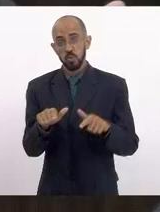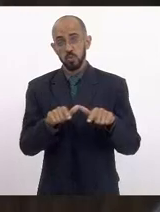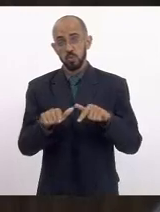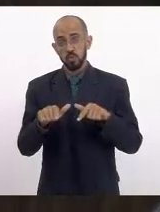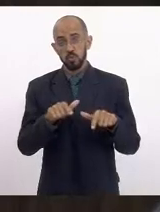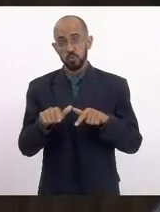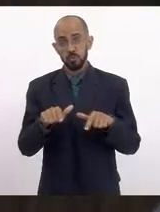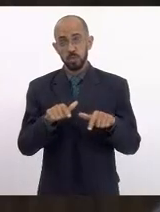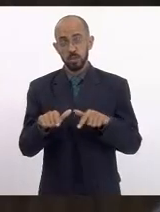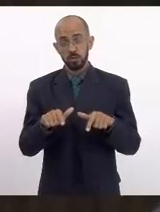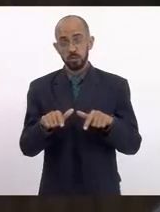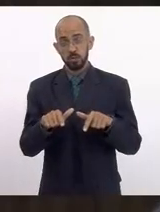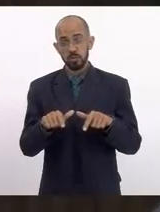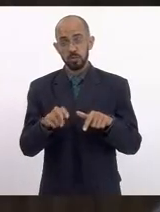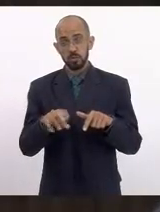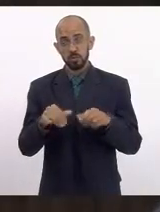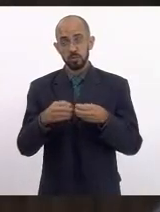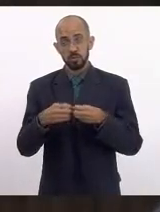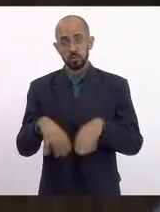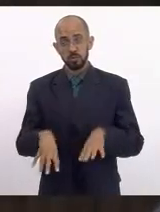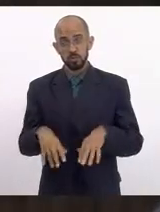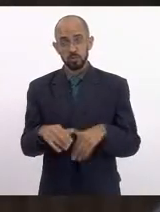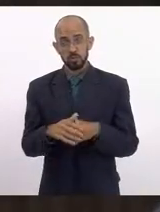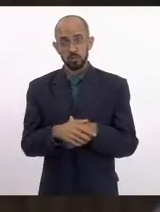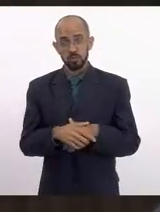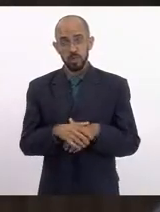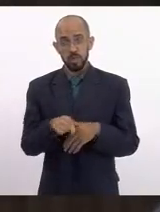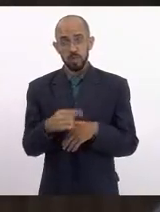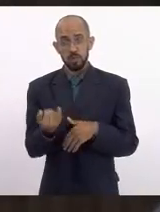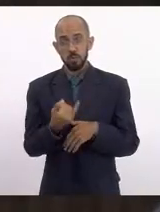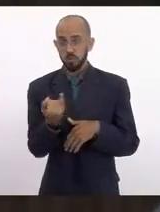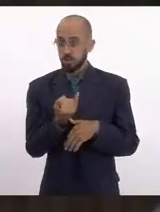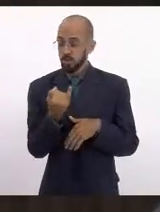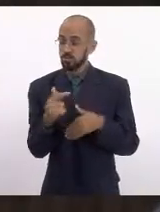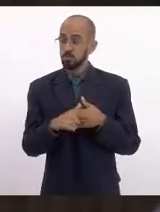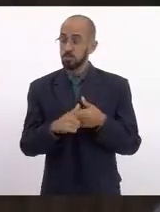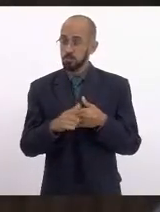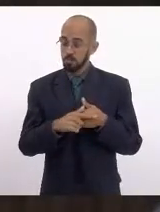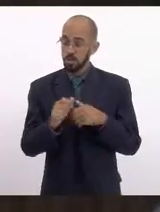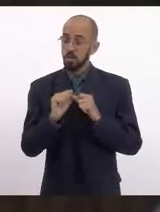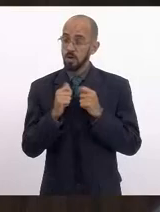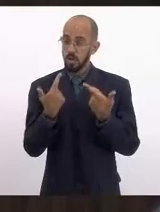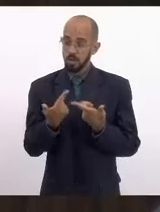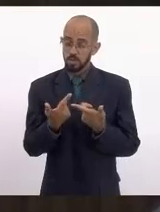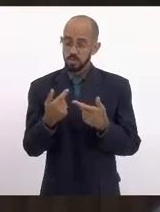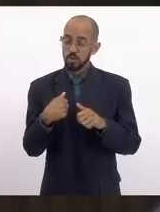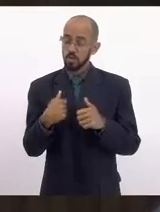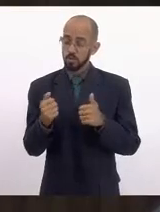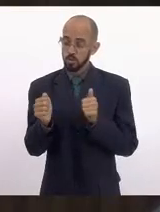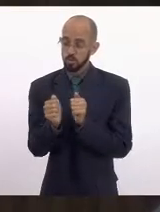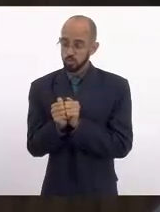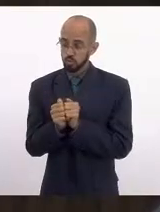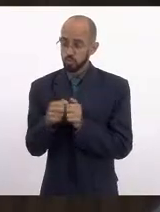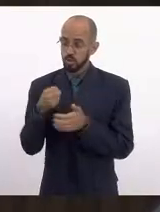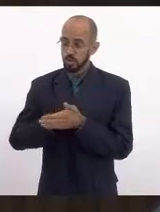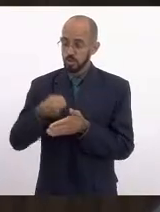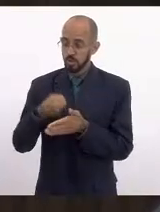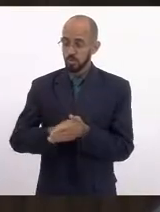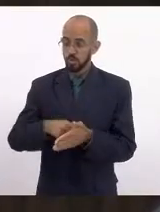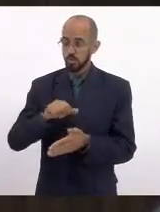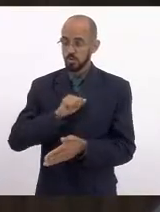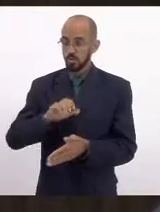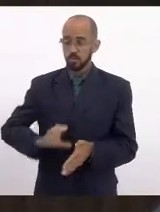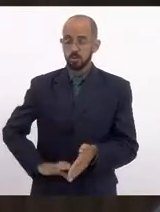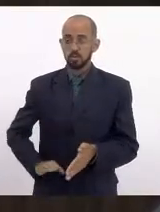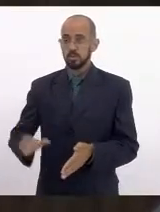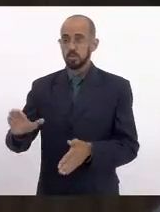mil pregos comprometido Então eu acho que é importante esse papel percebem fazendo André eu estou alinhado com você nessa luta subscrevendo as